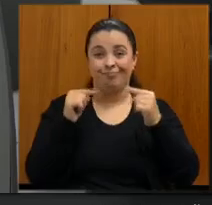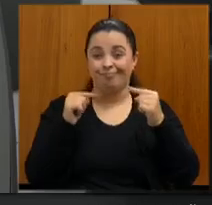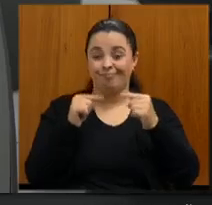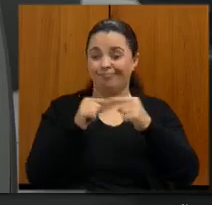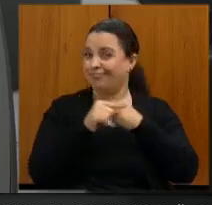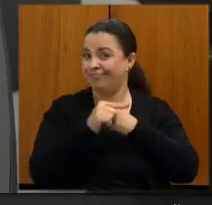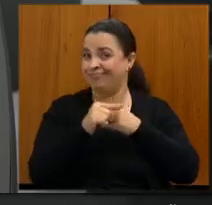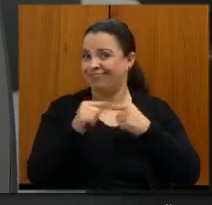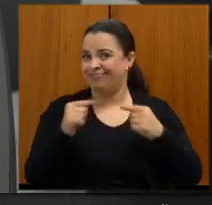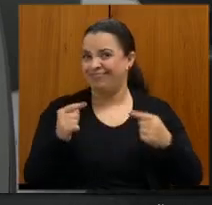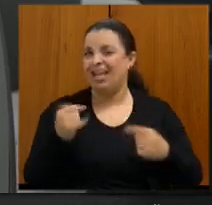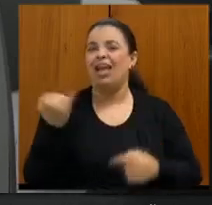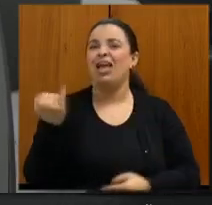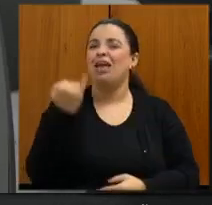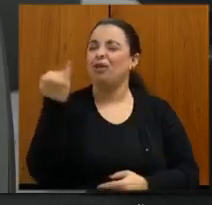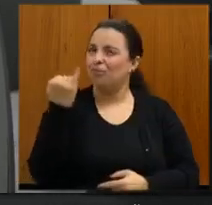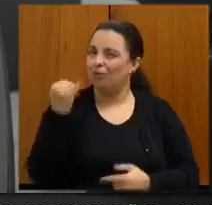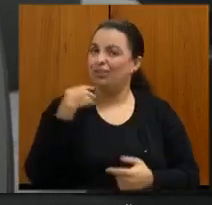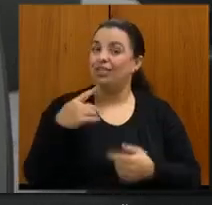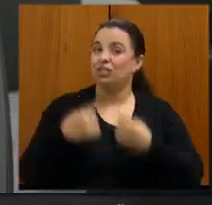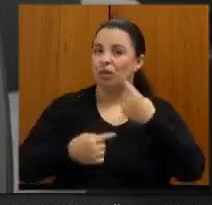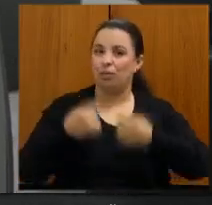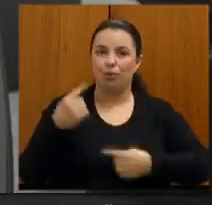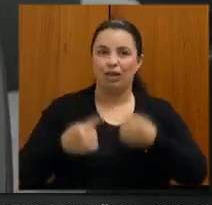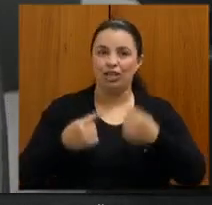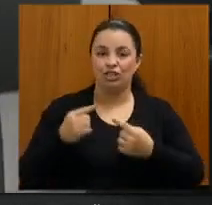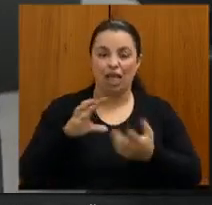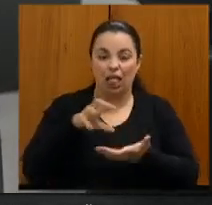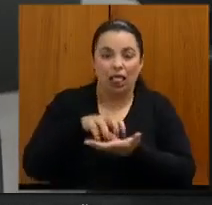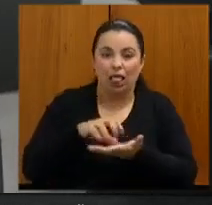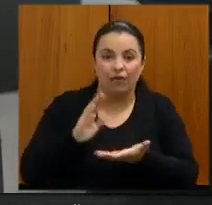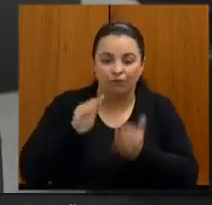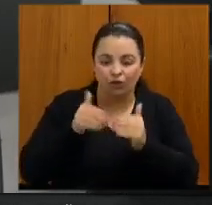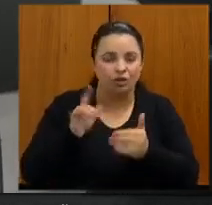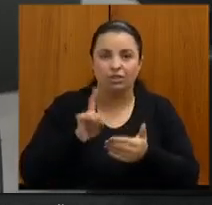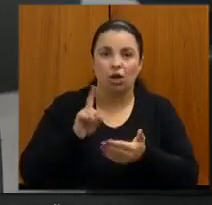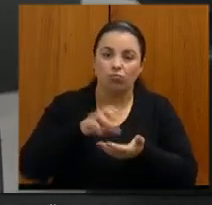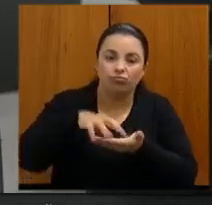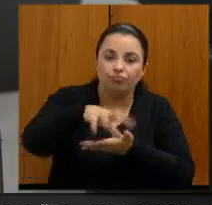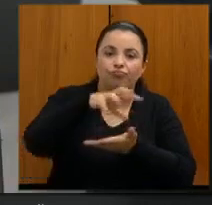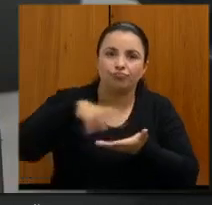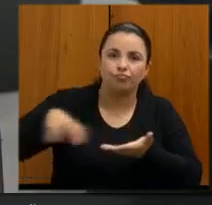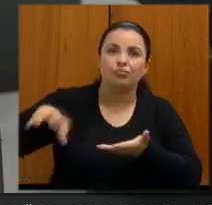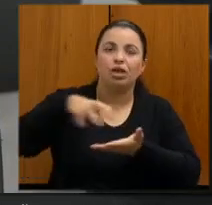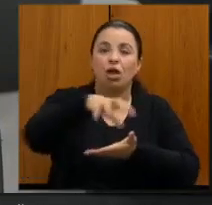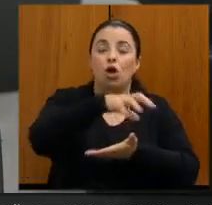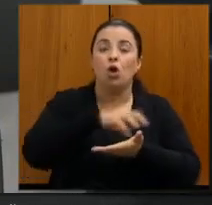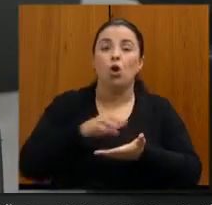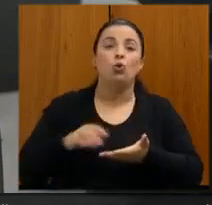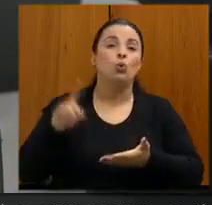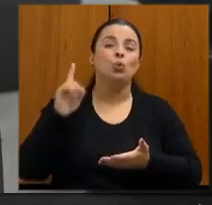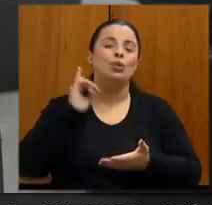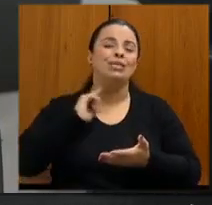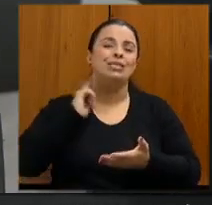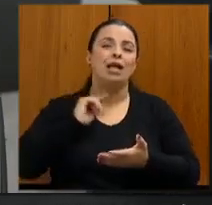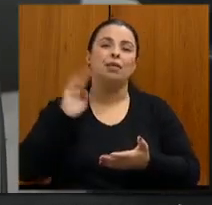descentralizar a política e acho que a forma de centralizar é tentar circular no estado E